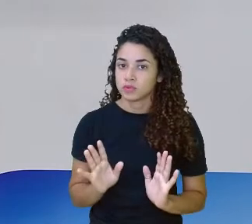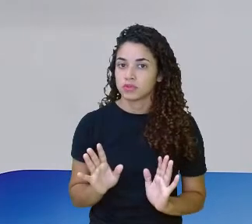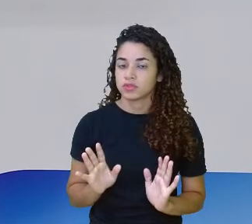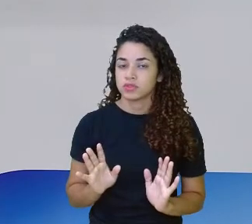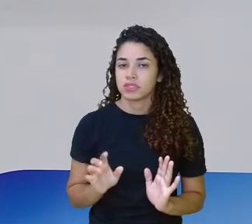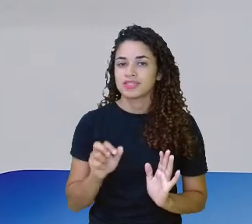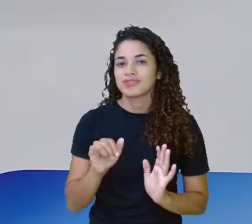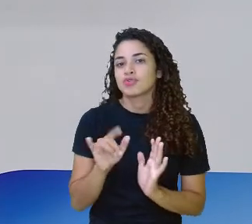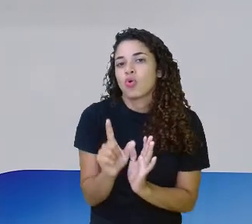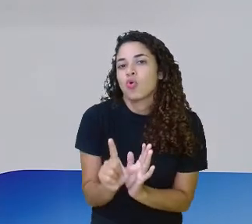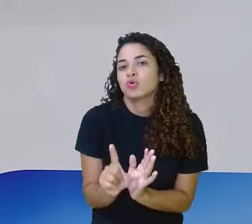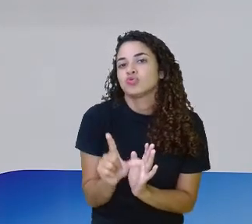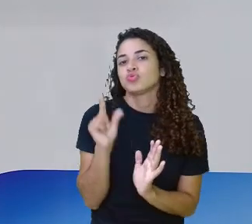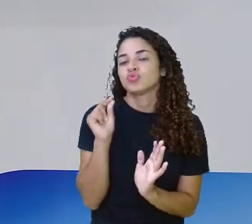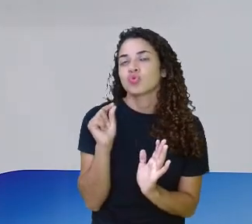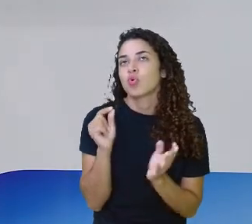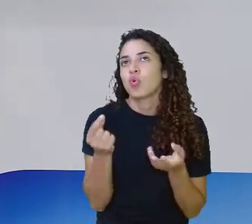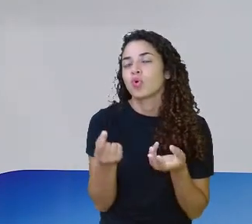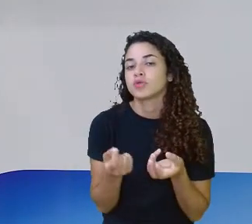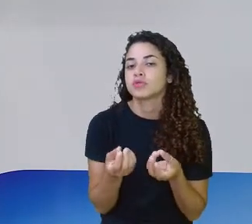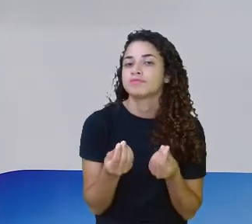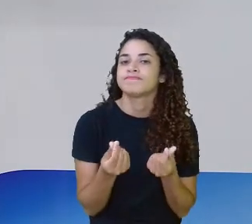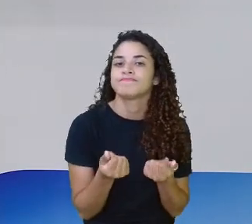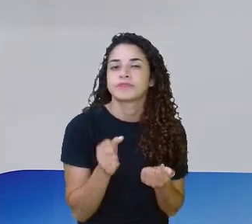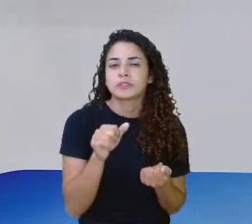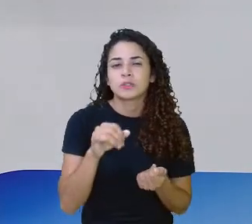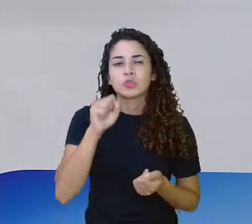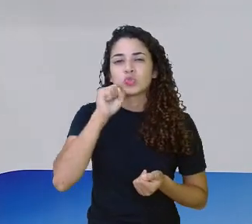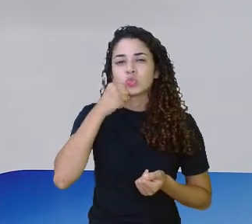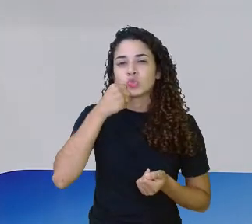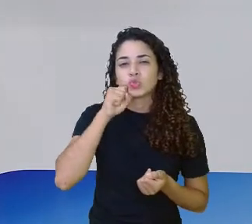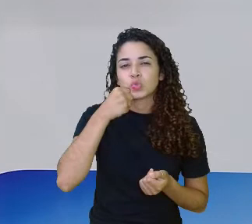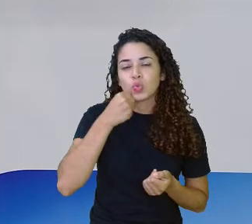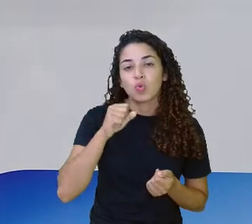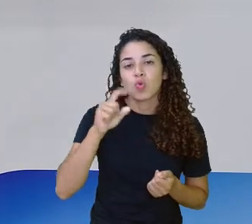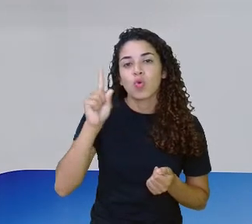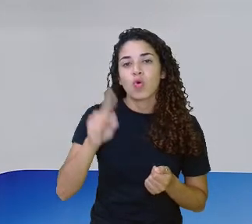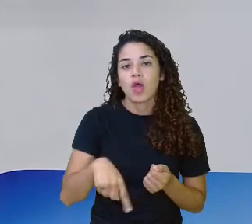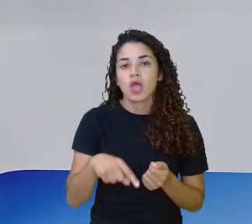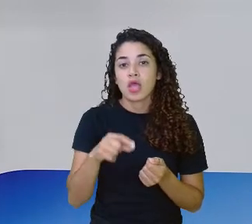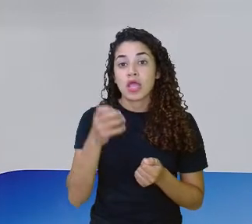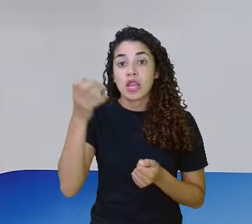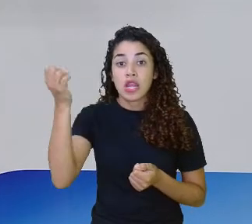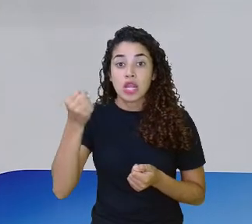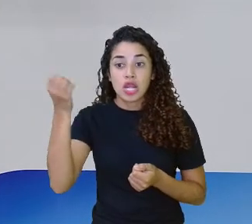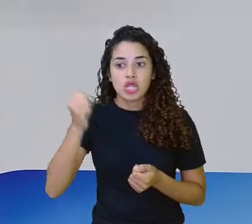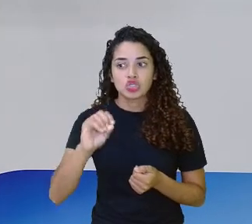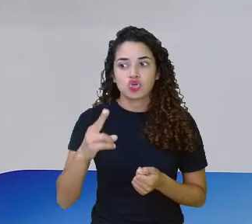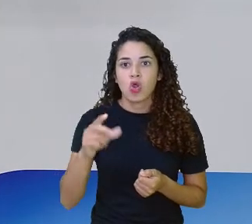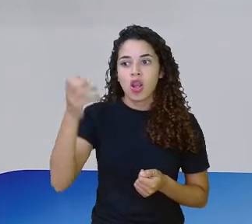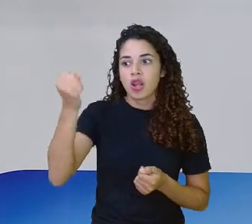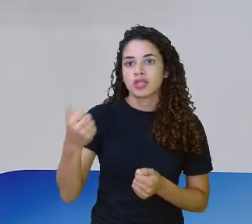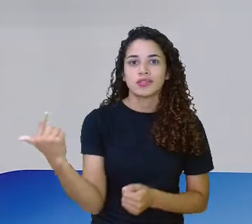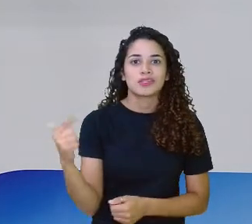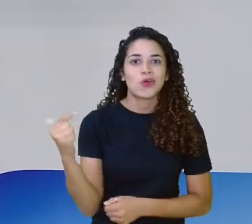Imagina se eu escolhesse se o suco seria com leite ou sem